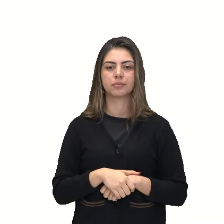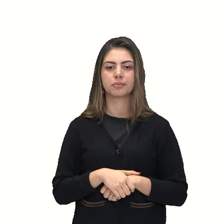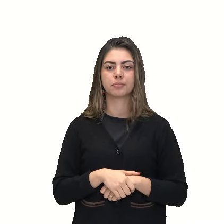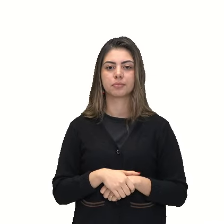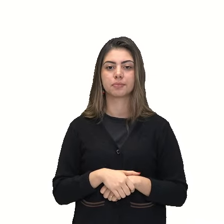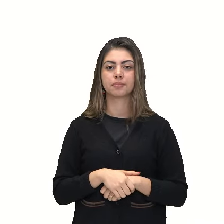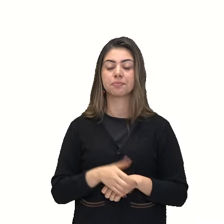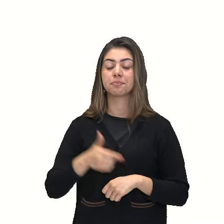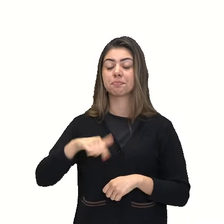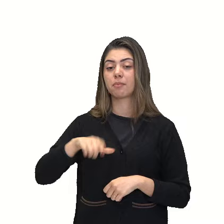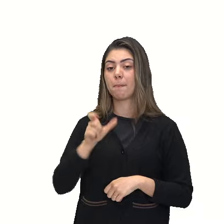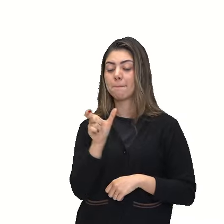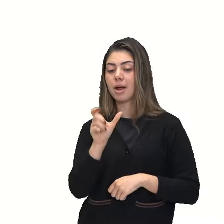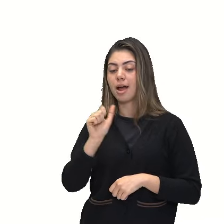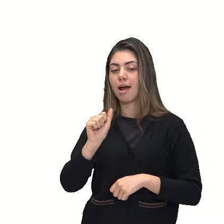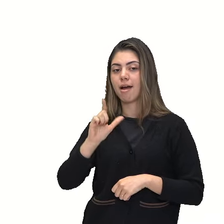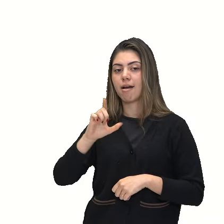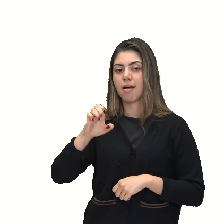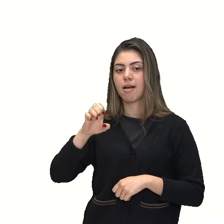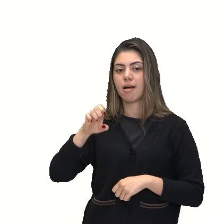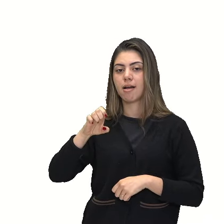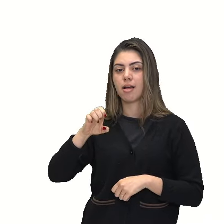Além disso,